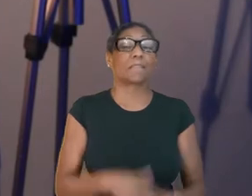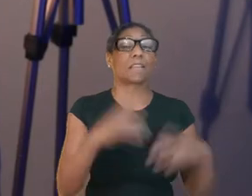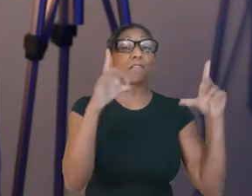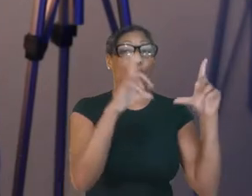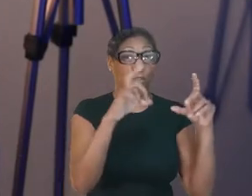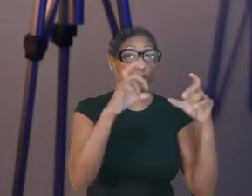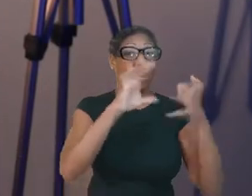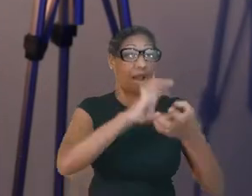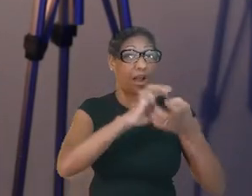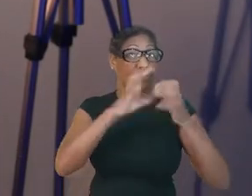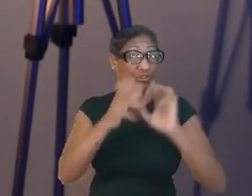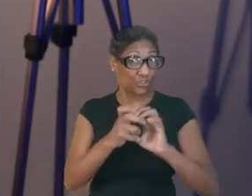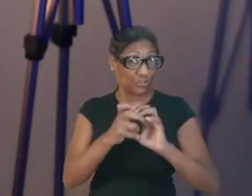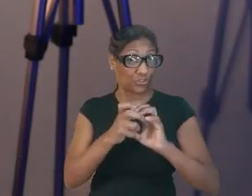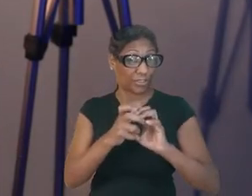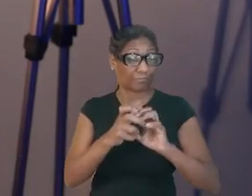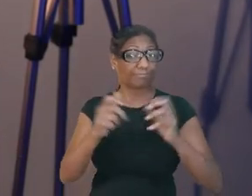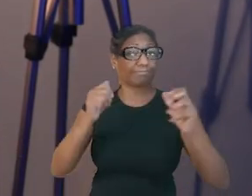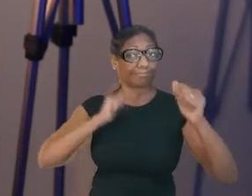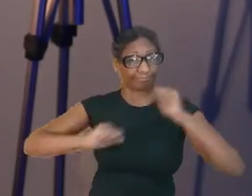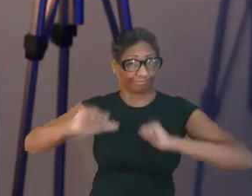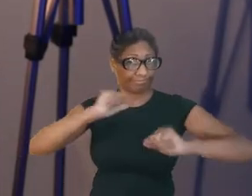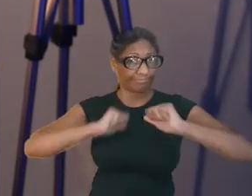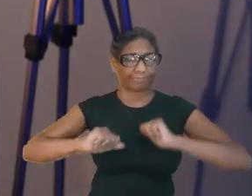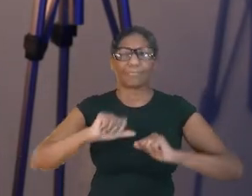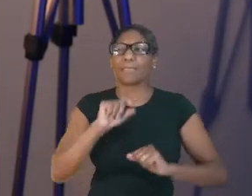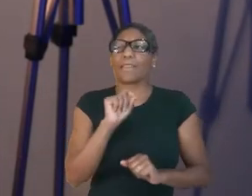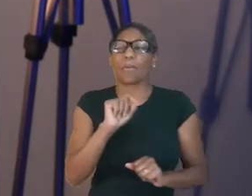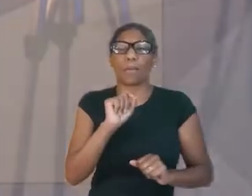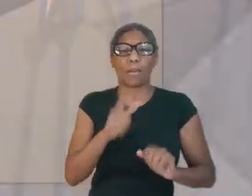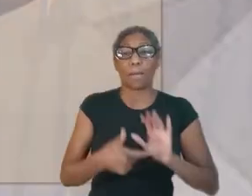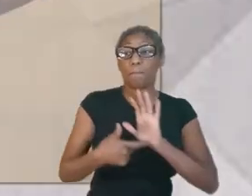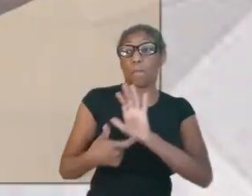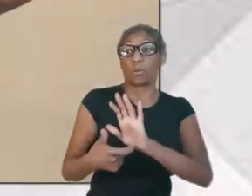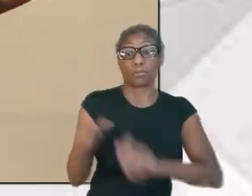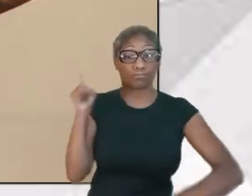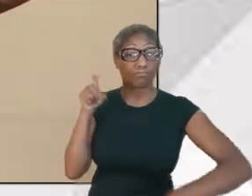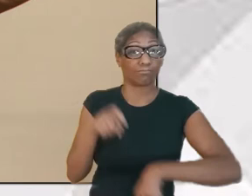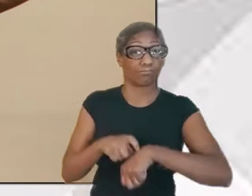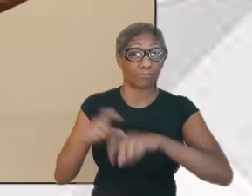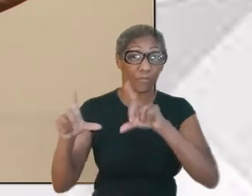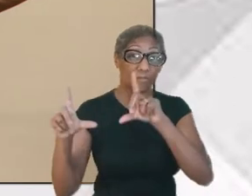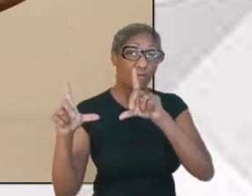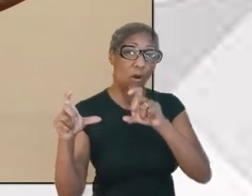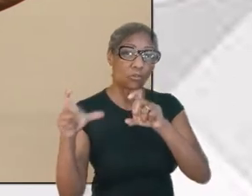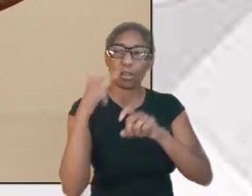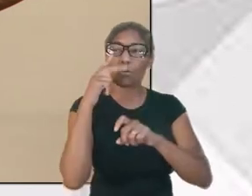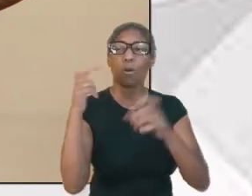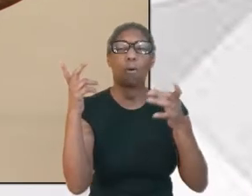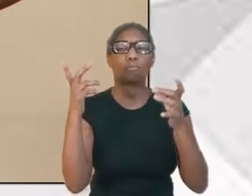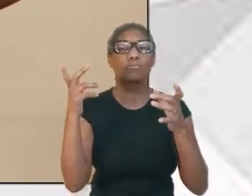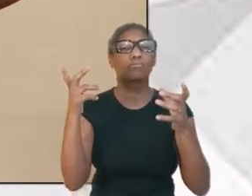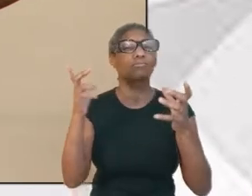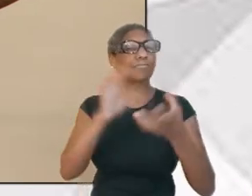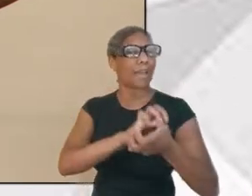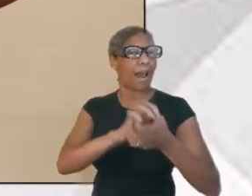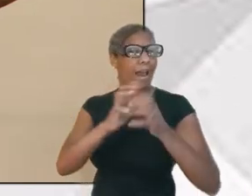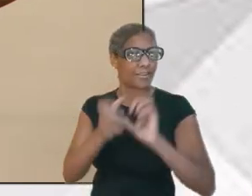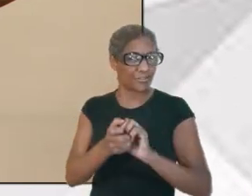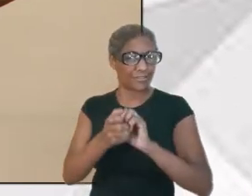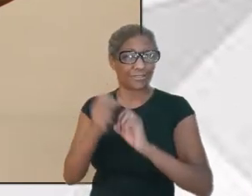Fotografia artística, como o próprio nome sugere, é aquela que encara o ato de fotografar como uma arte. Por isso,